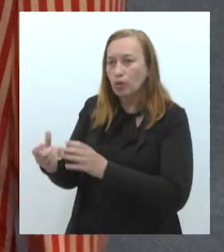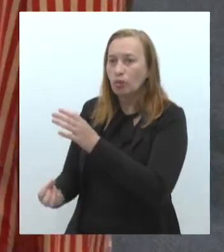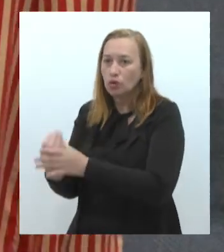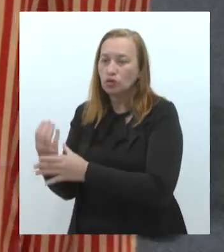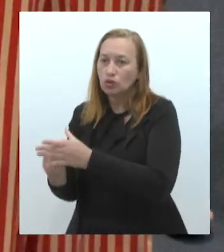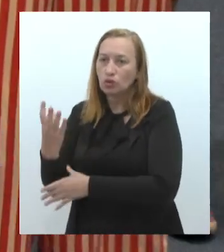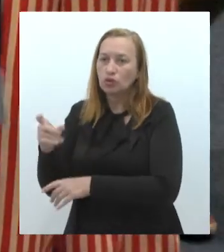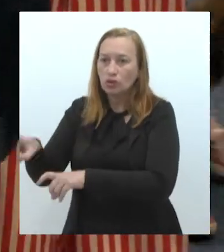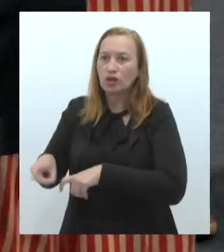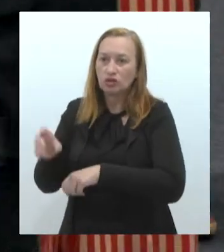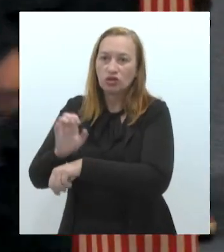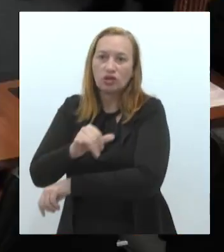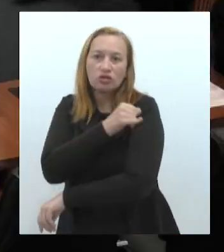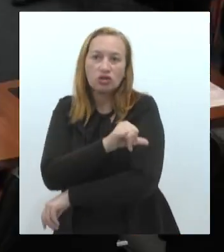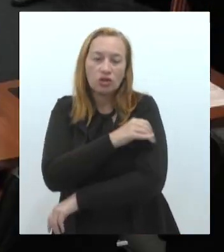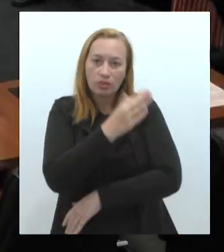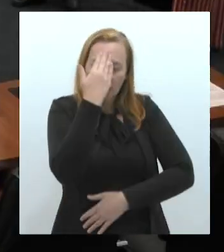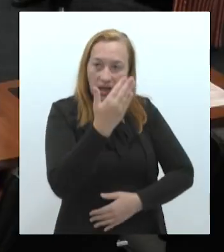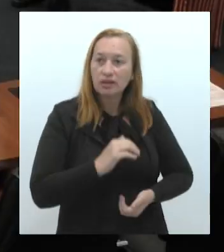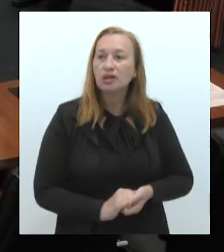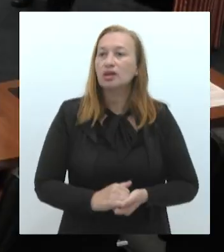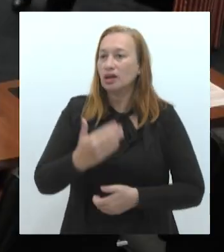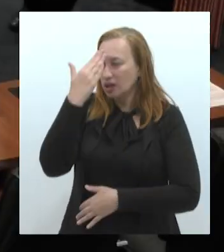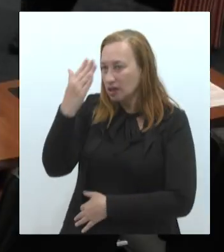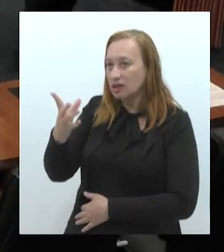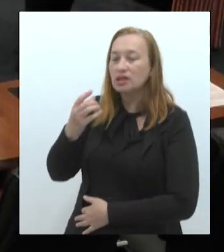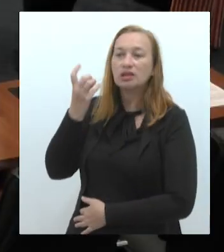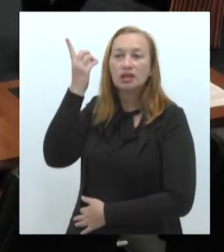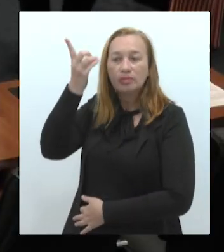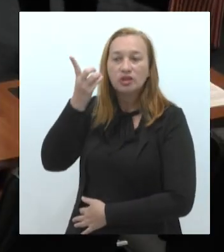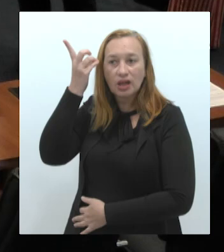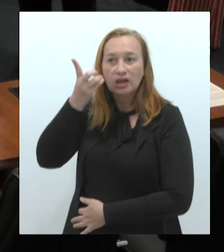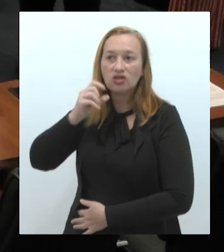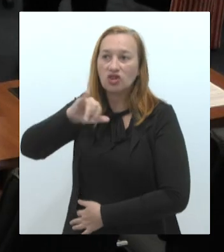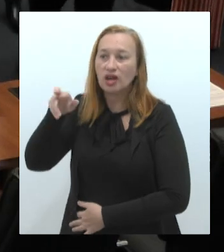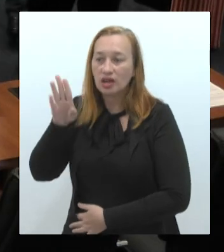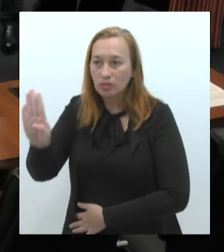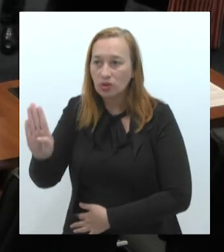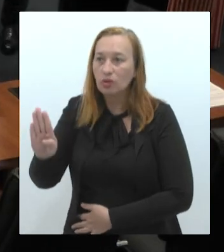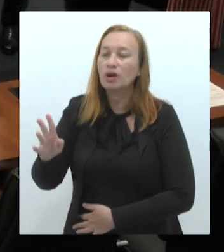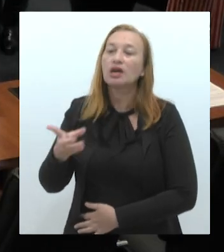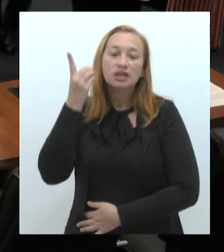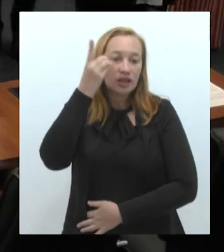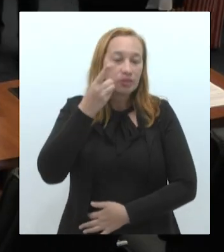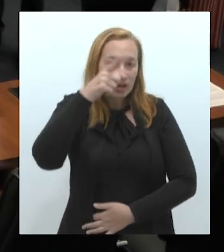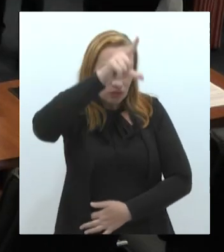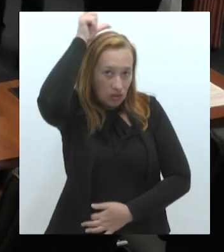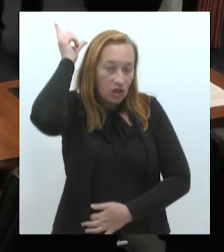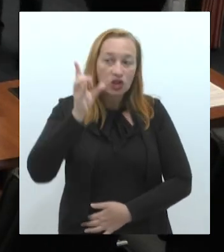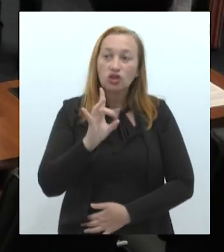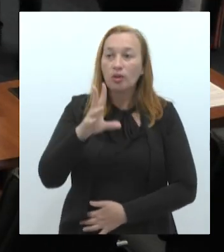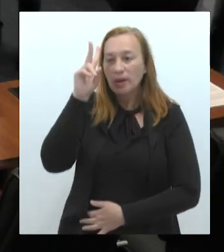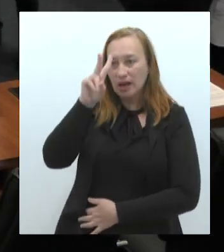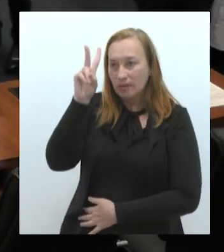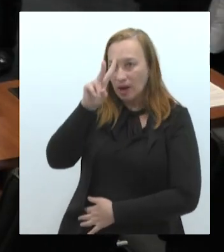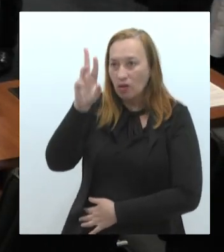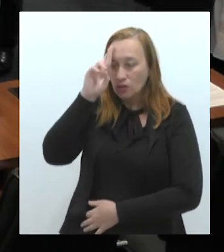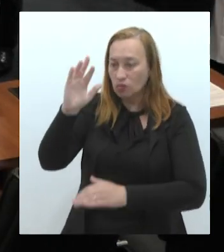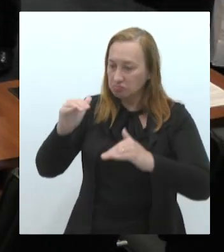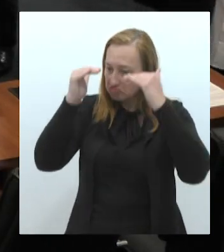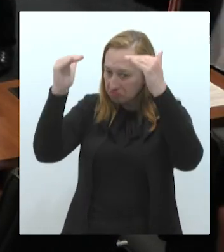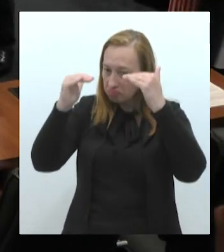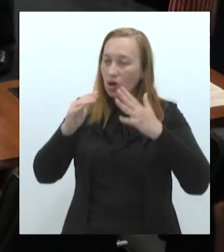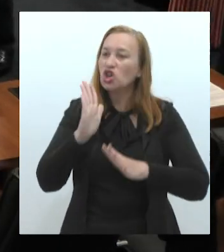Rio de Janeiro. Muito obrigado. Senhor presidente, Eu que agradeço, deputado Jair Bittencourt. Deputado Luiz Paulo, por favor. é só para lembrar Vossa Excelência que a